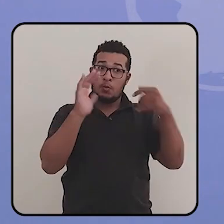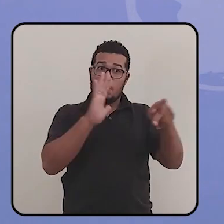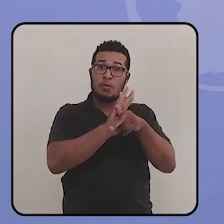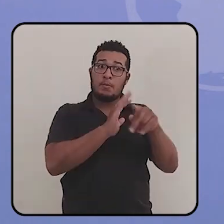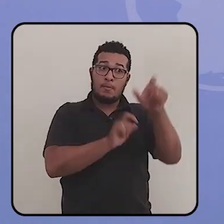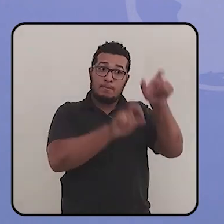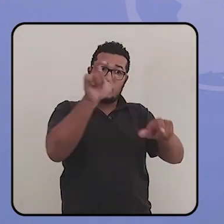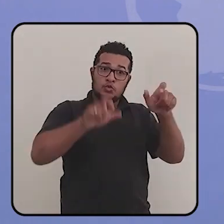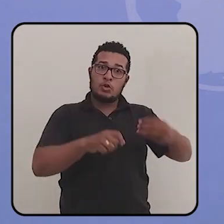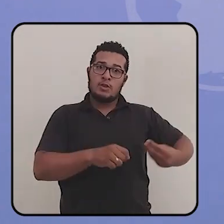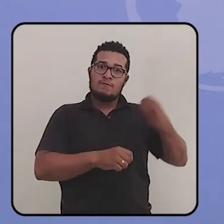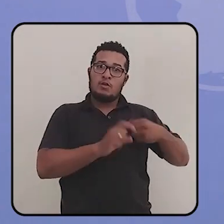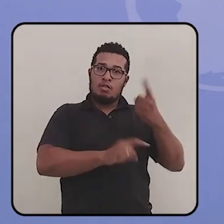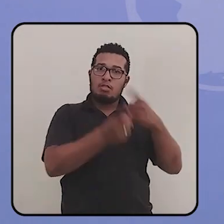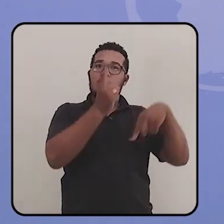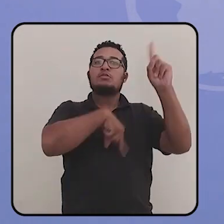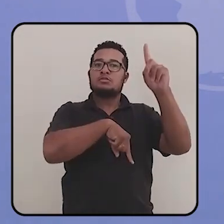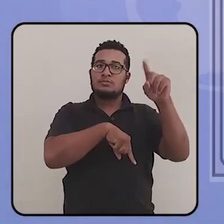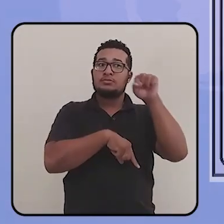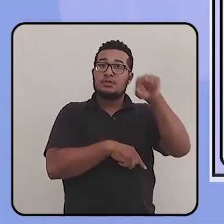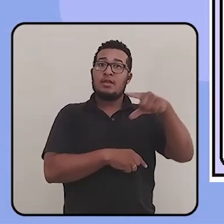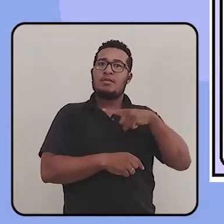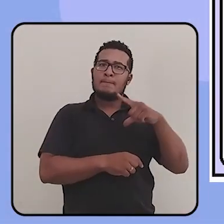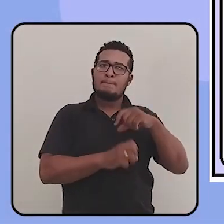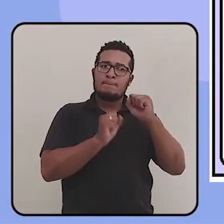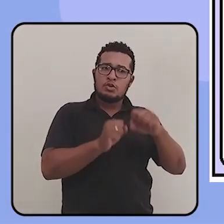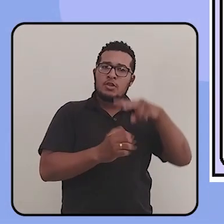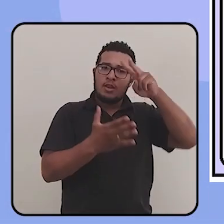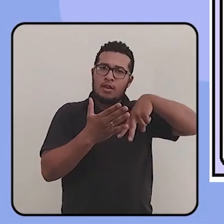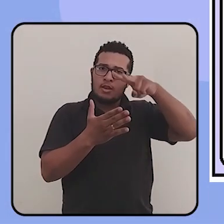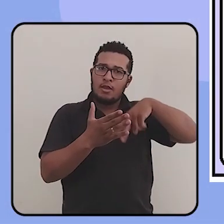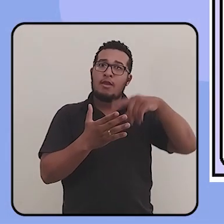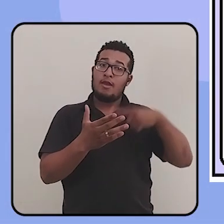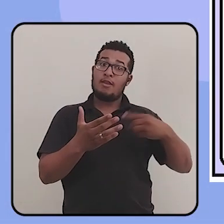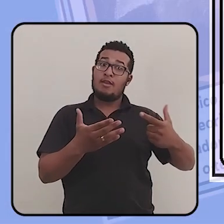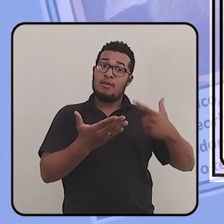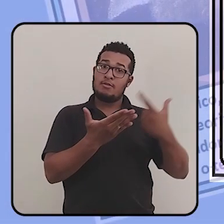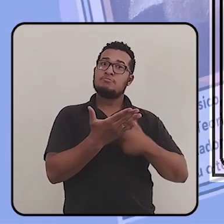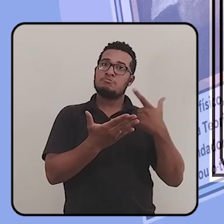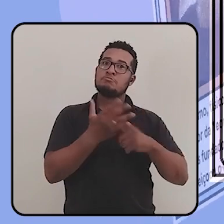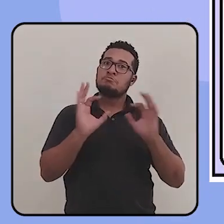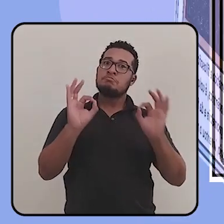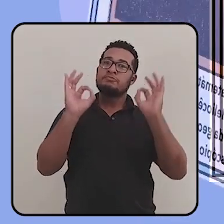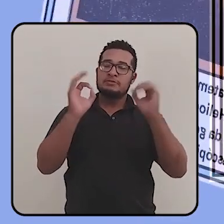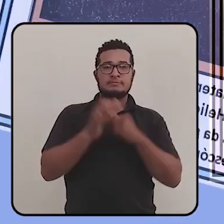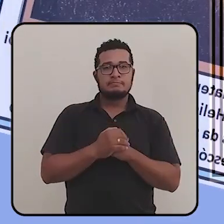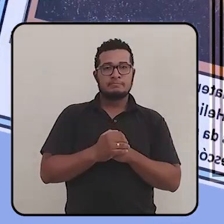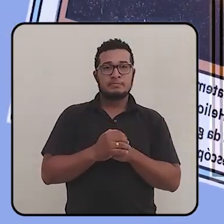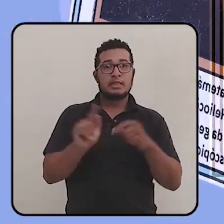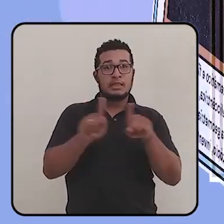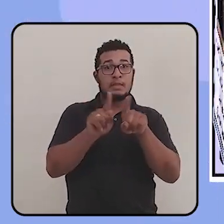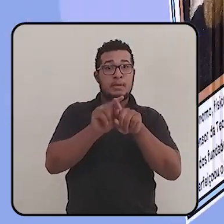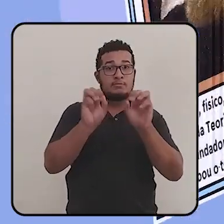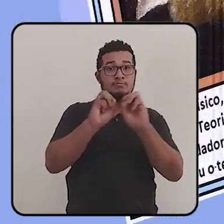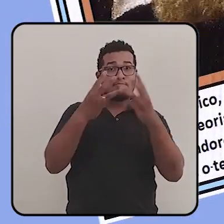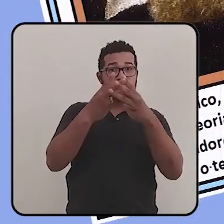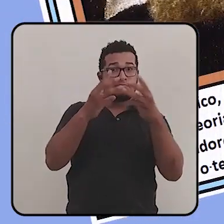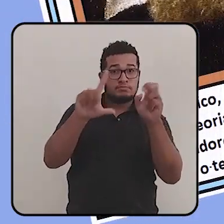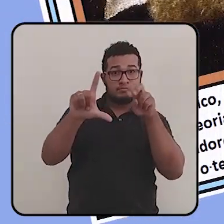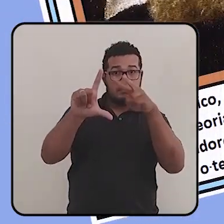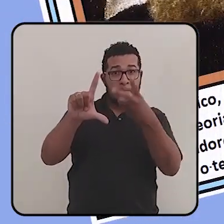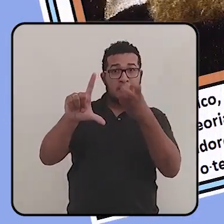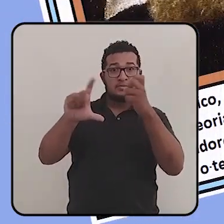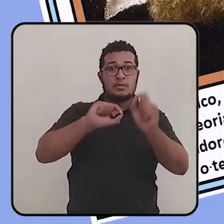ler e a livros são livros bem atuais a laje nós podemos verificar temos aí diversos cartões